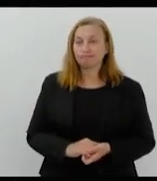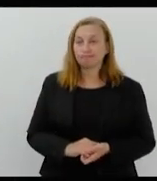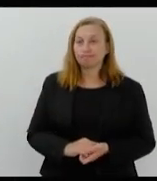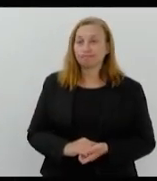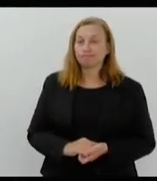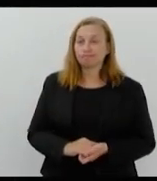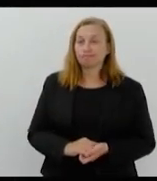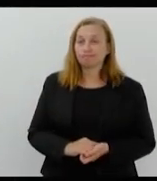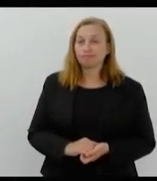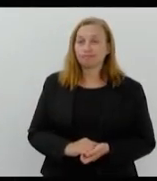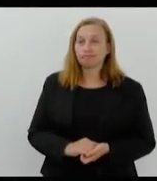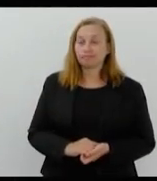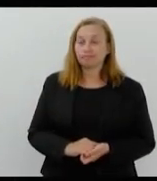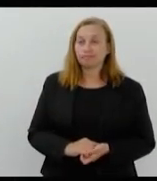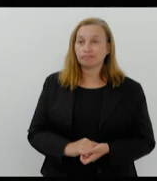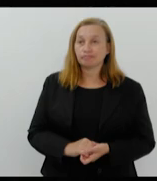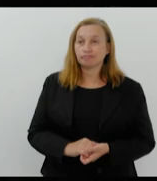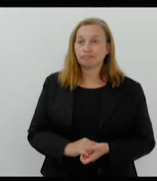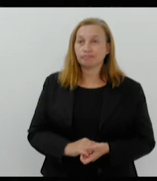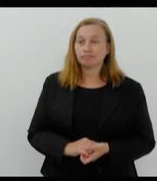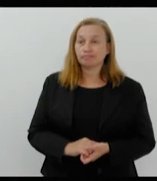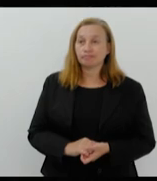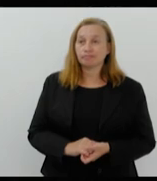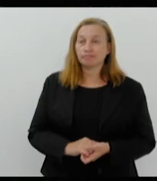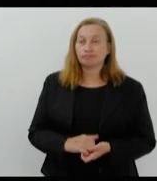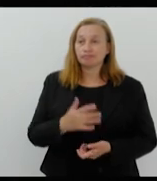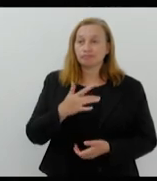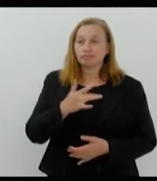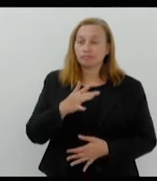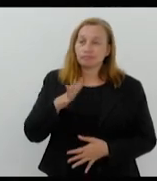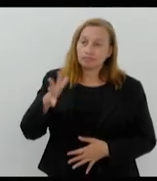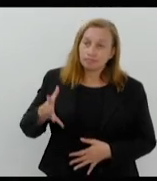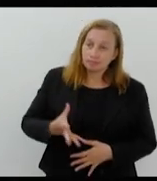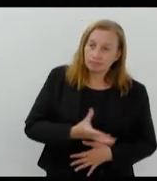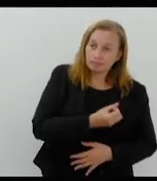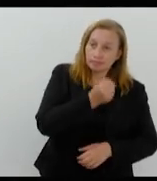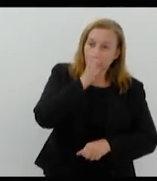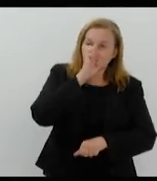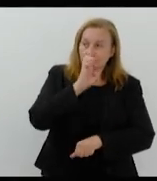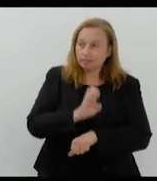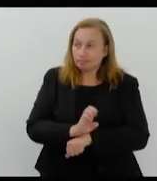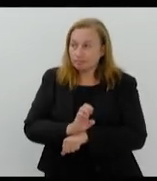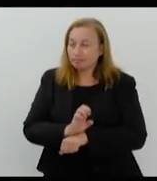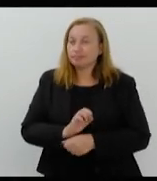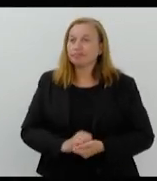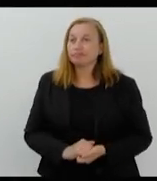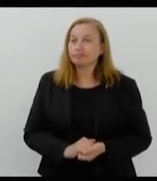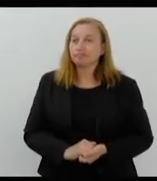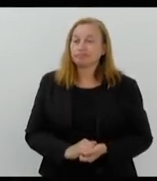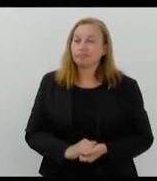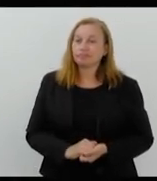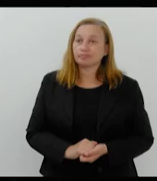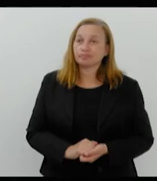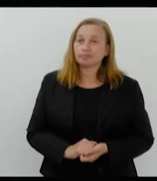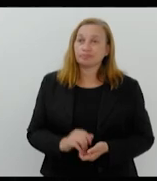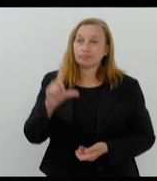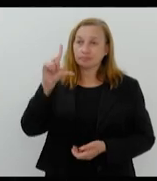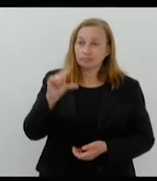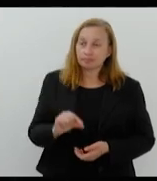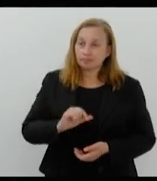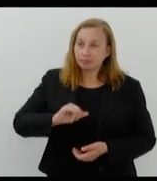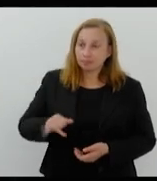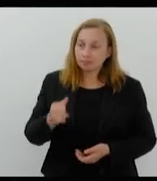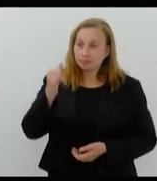uma primeira vertente de salvar o Estado, que seja reduzir o juro das